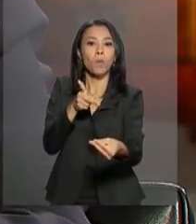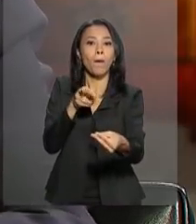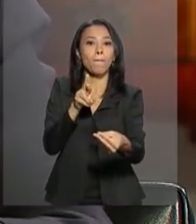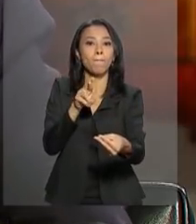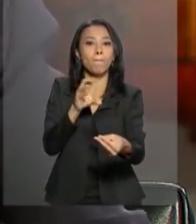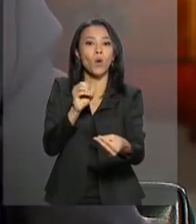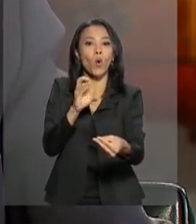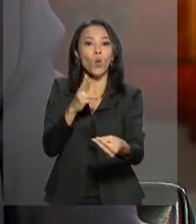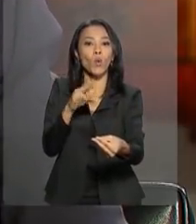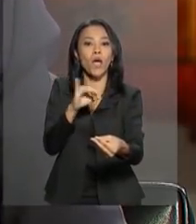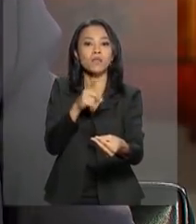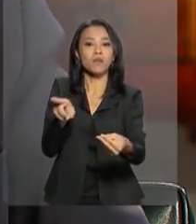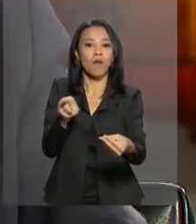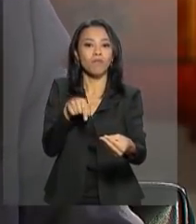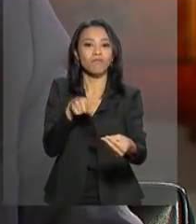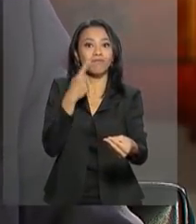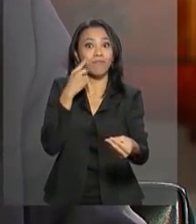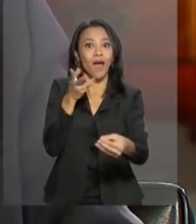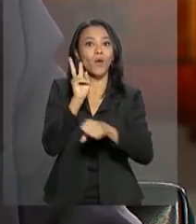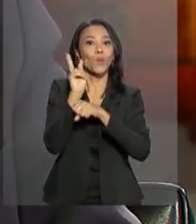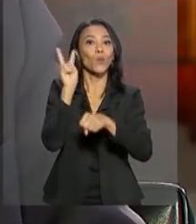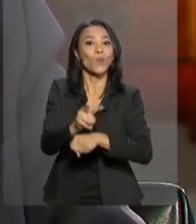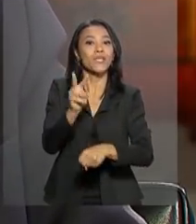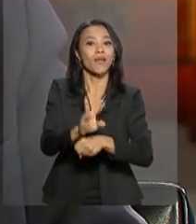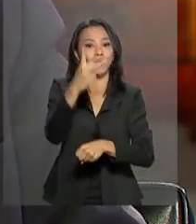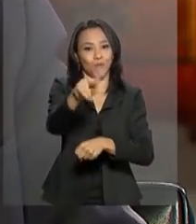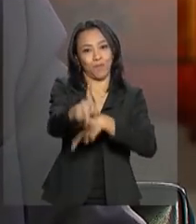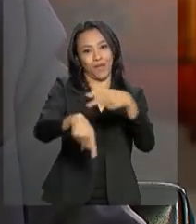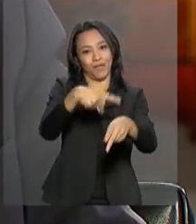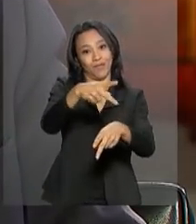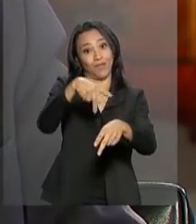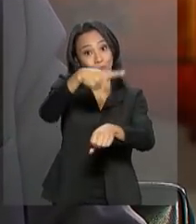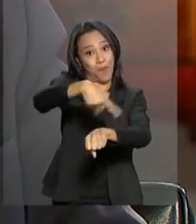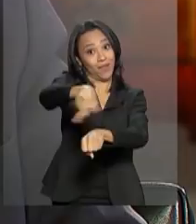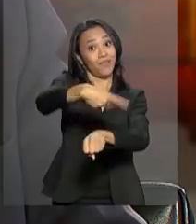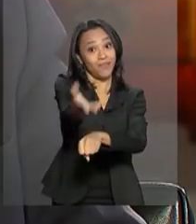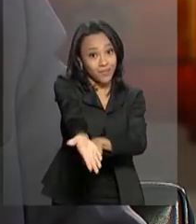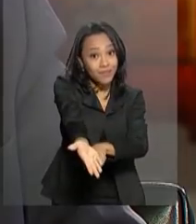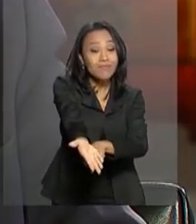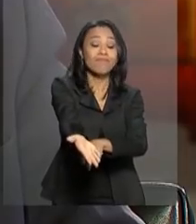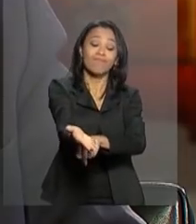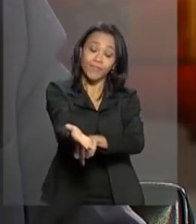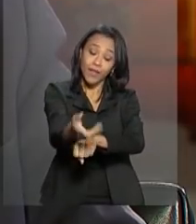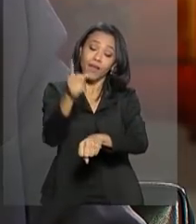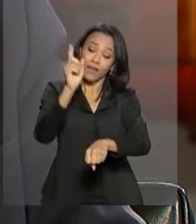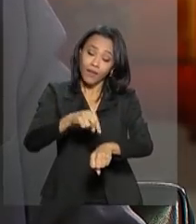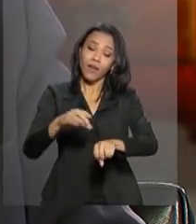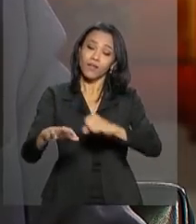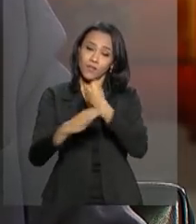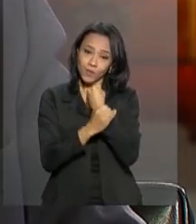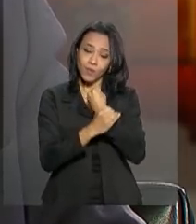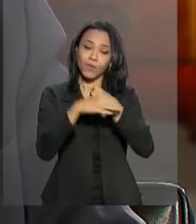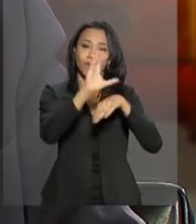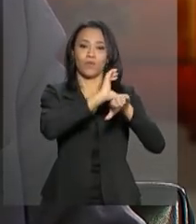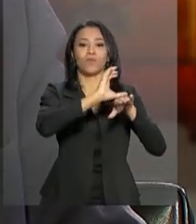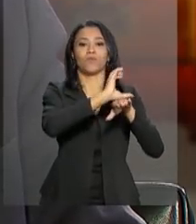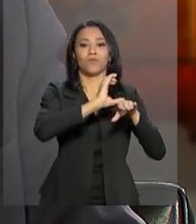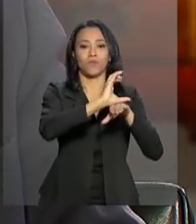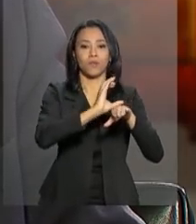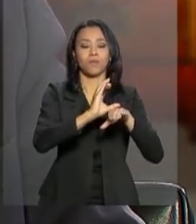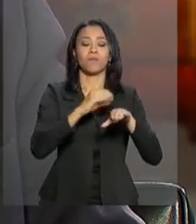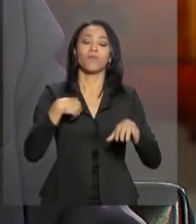da sua grande casa, que é o seu país. Né? Isto a Constituição brasileira assegurou. Eu acho que a esta altura